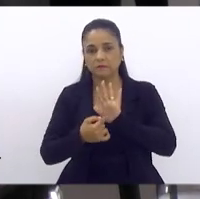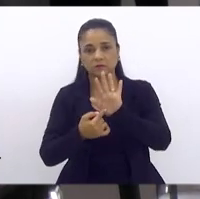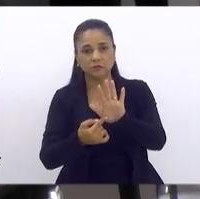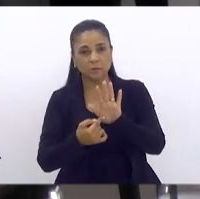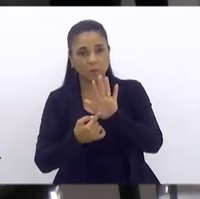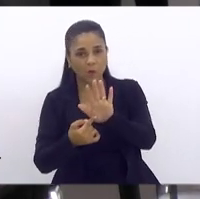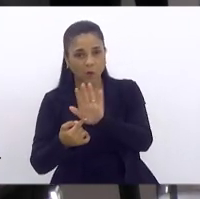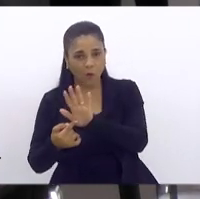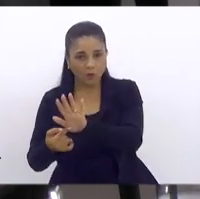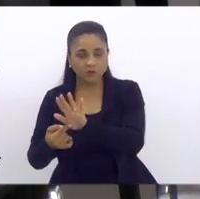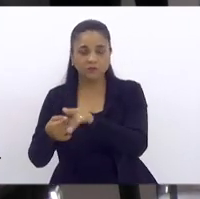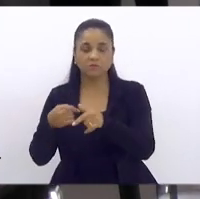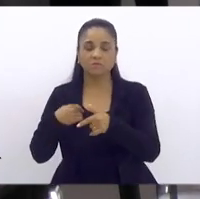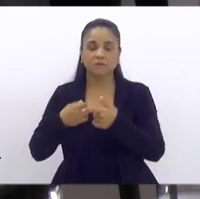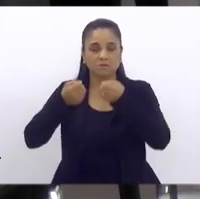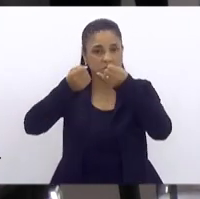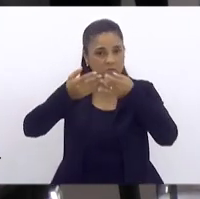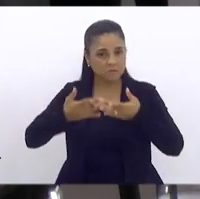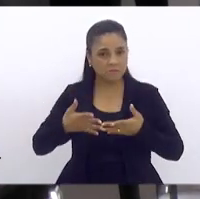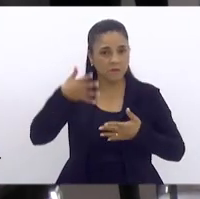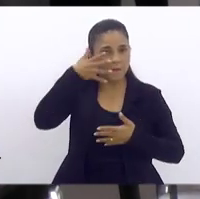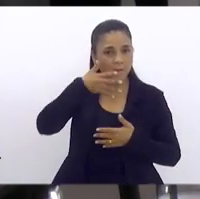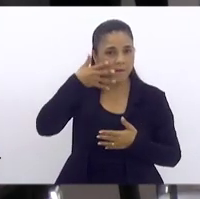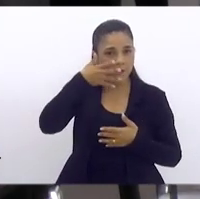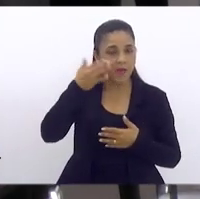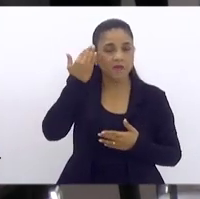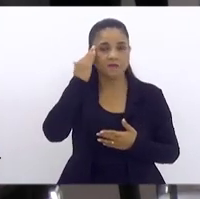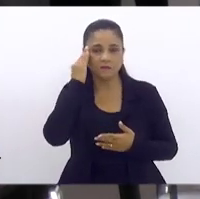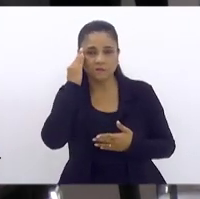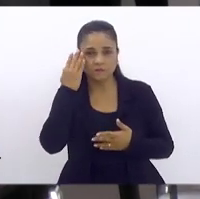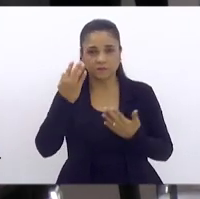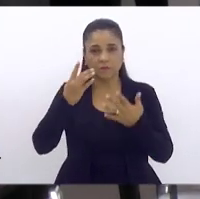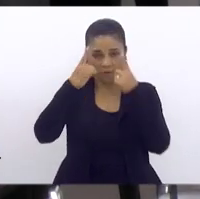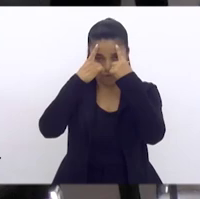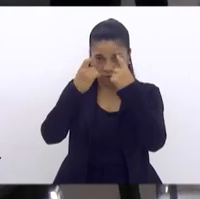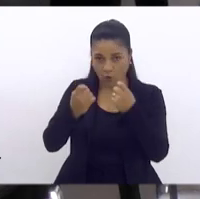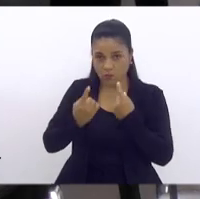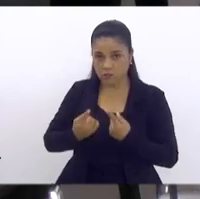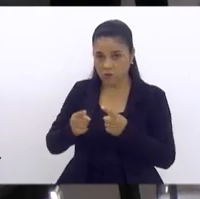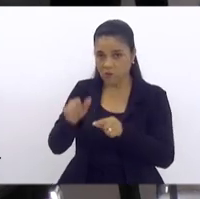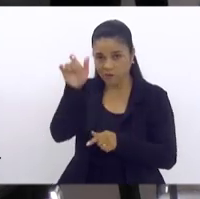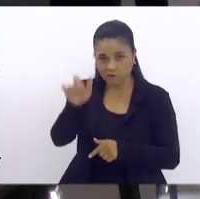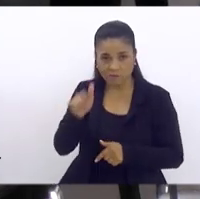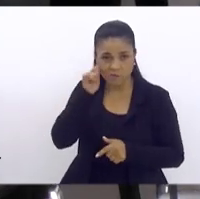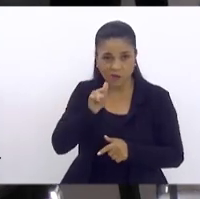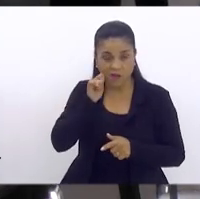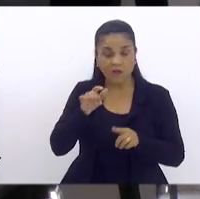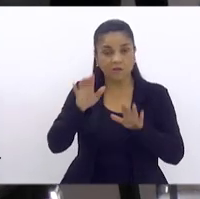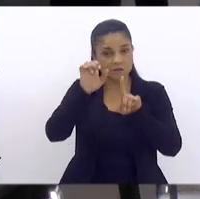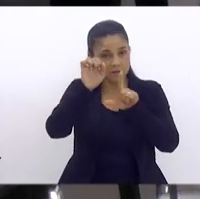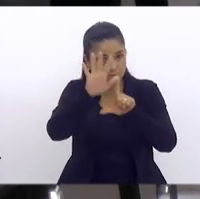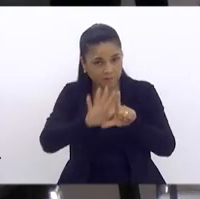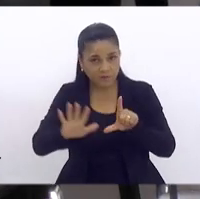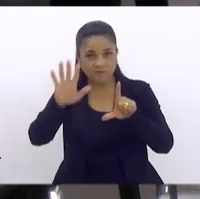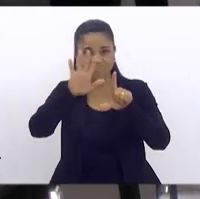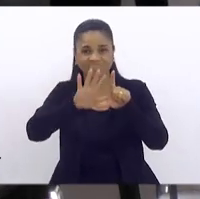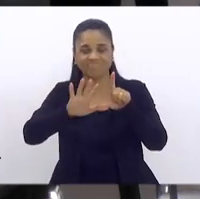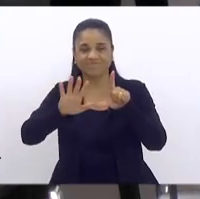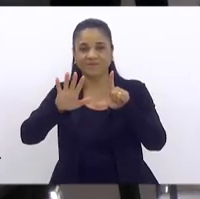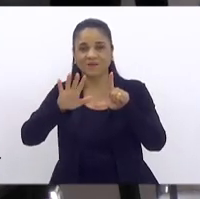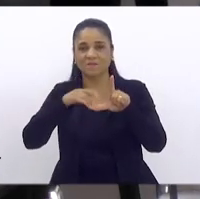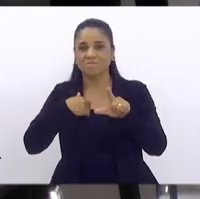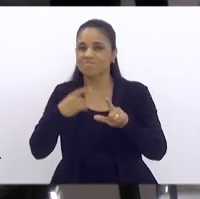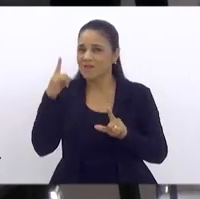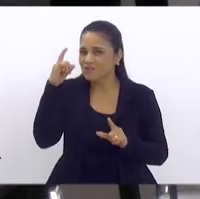vai permear toda a minha fala, é um pouco o entendimento de que essa violência, quando está nas plataformas digitais, ela se torna mais escorregadia,